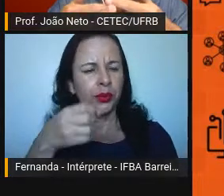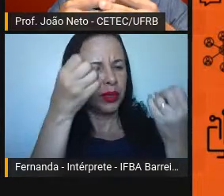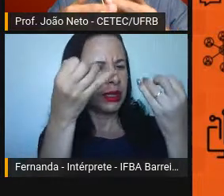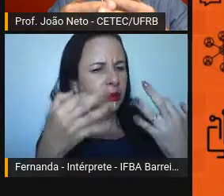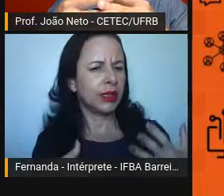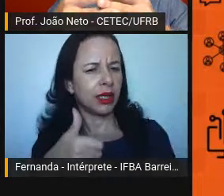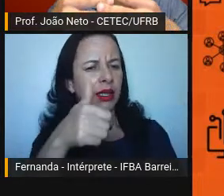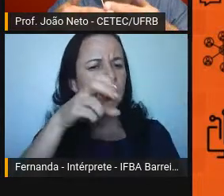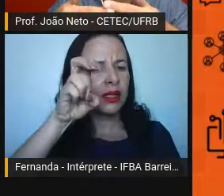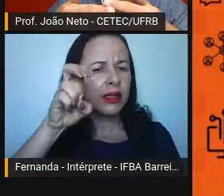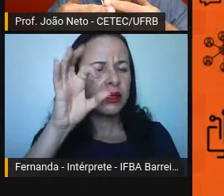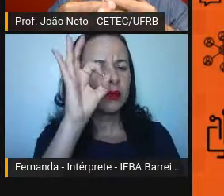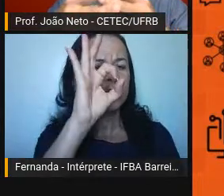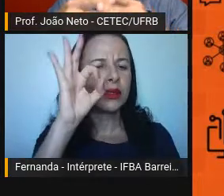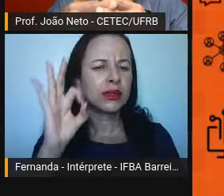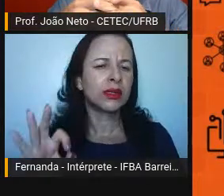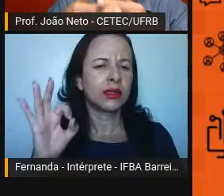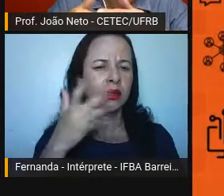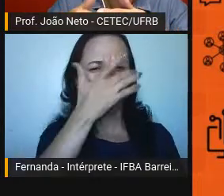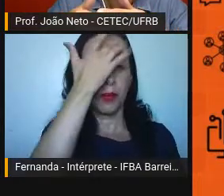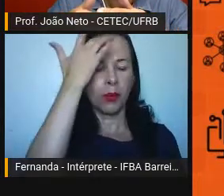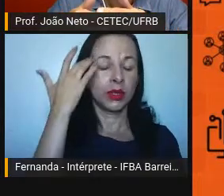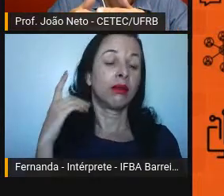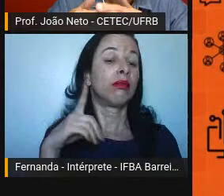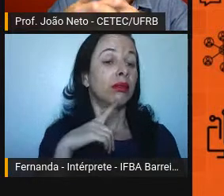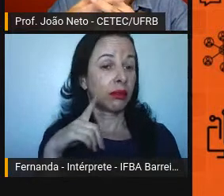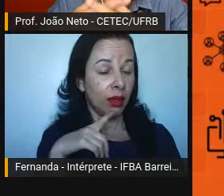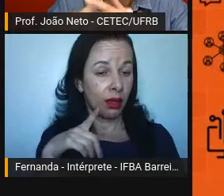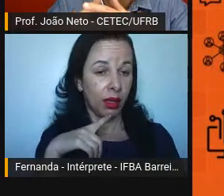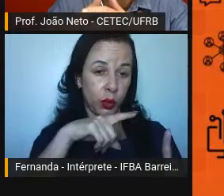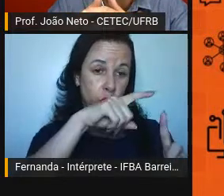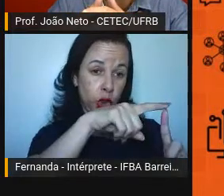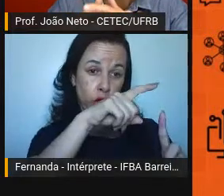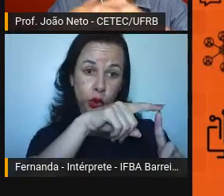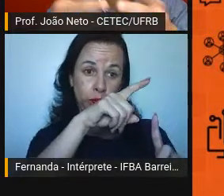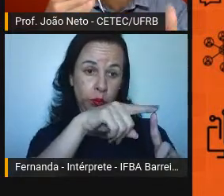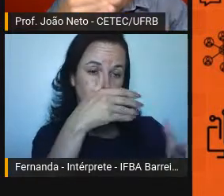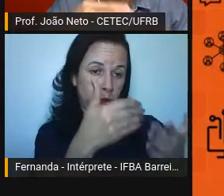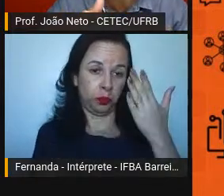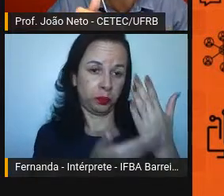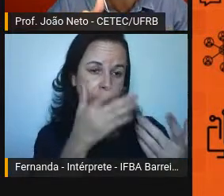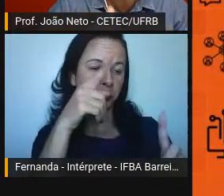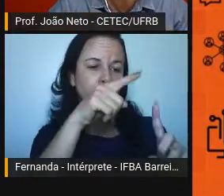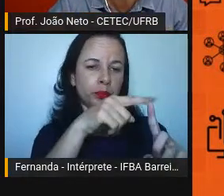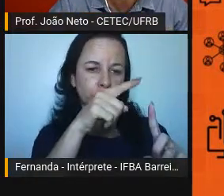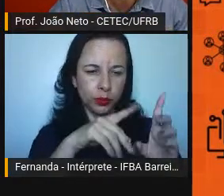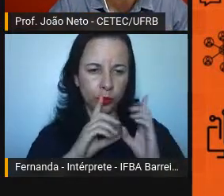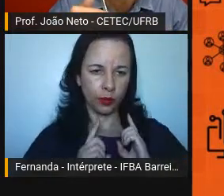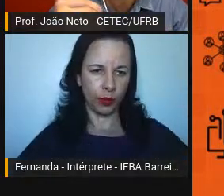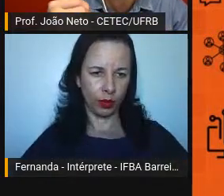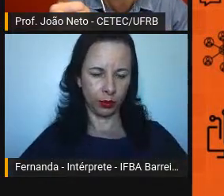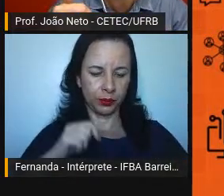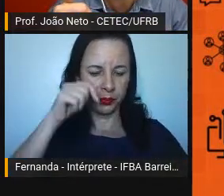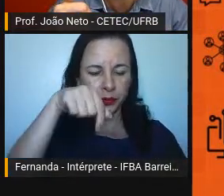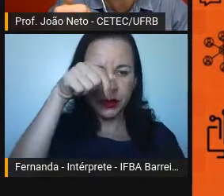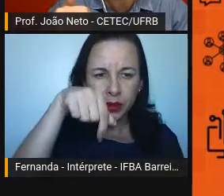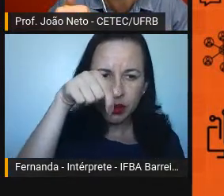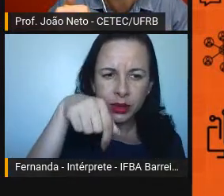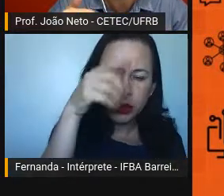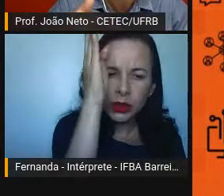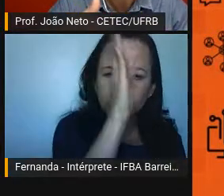e diz Tem algum tipo de deficiência já no Brasil esse número segundo o centro